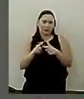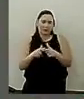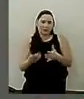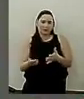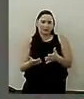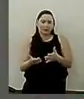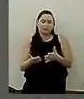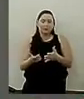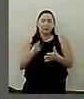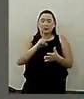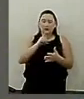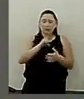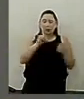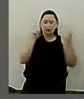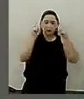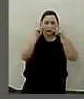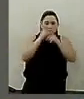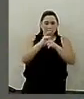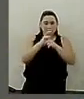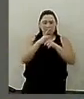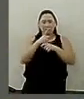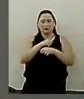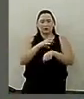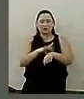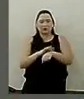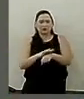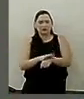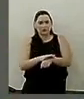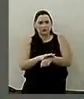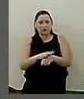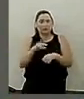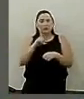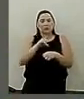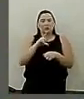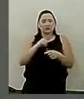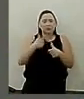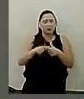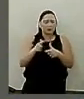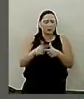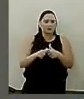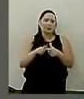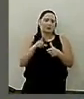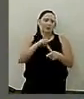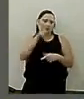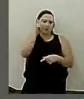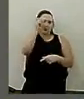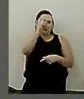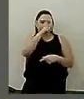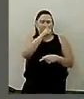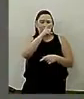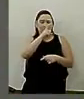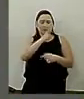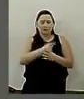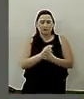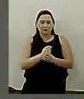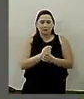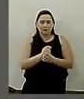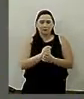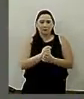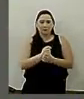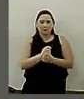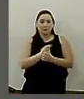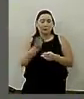difícil, tempestade como enfermidade ou como dificuldade. É claro que uma tempestade